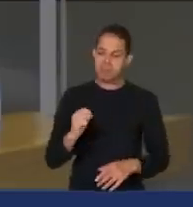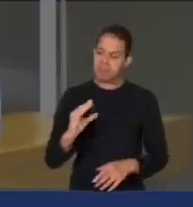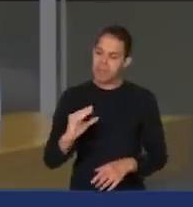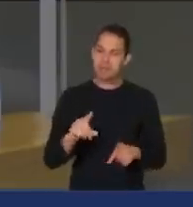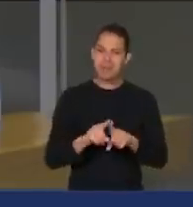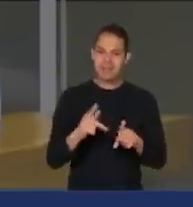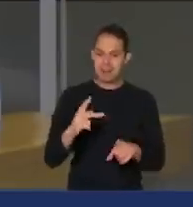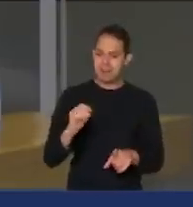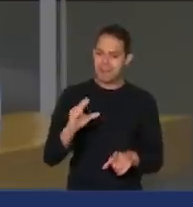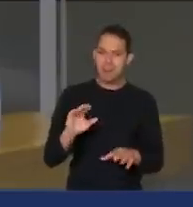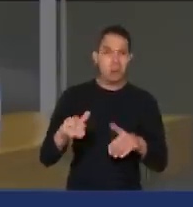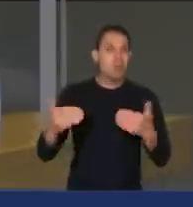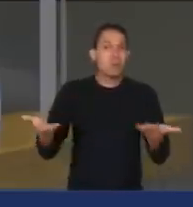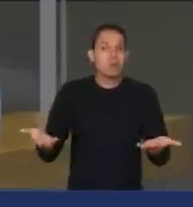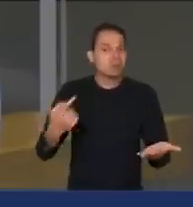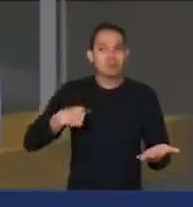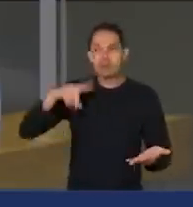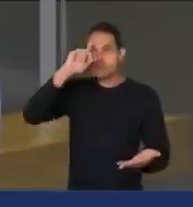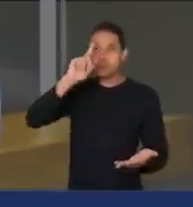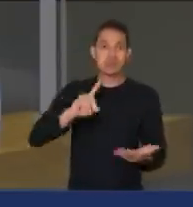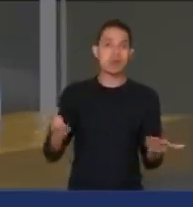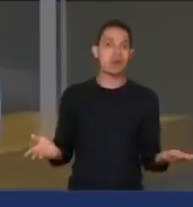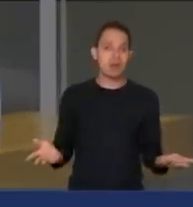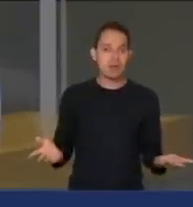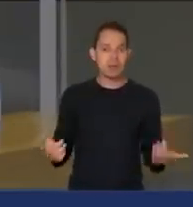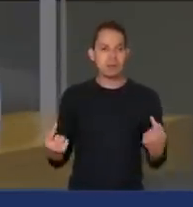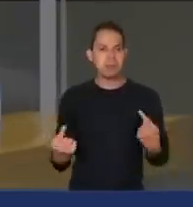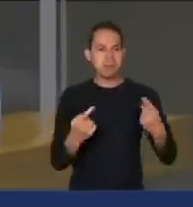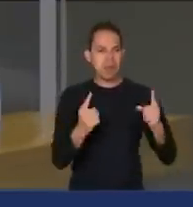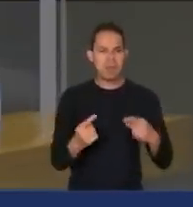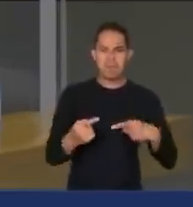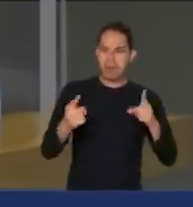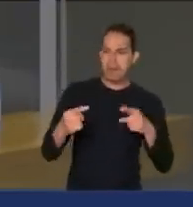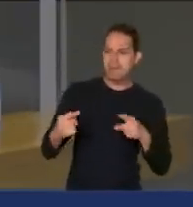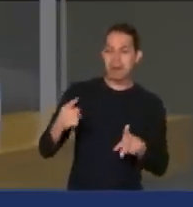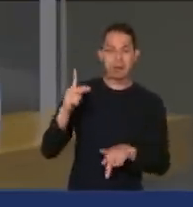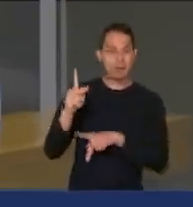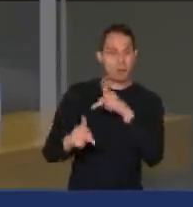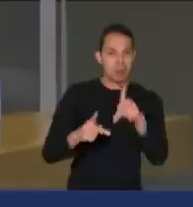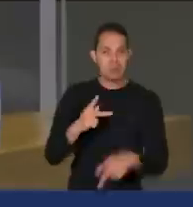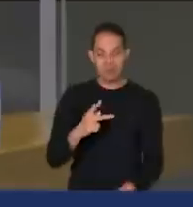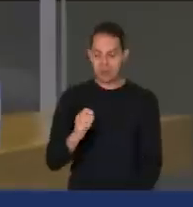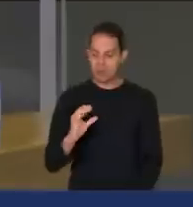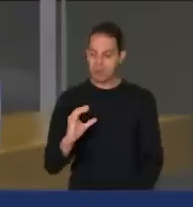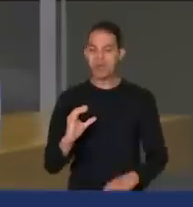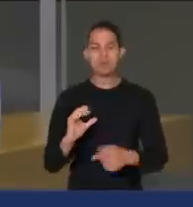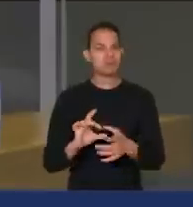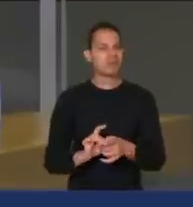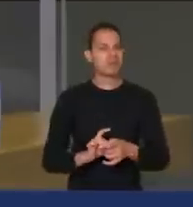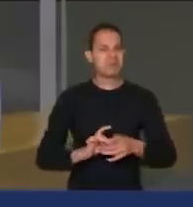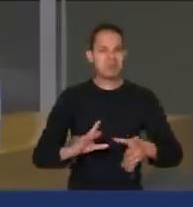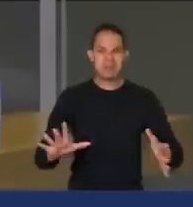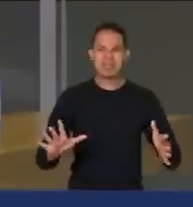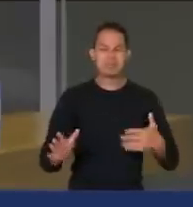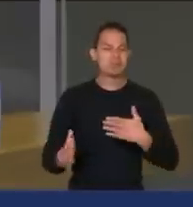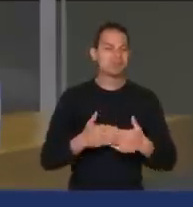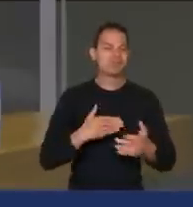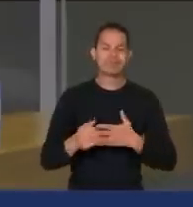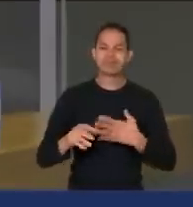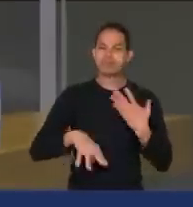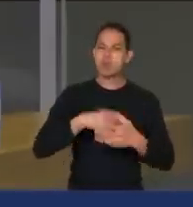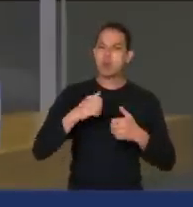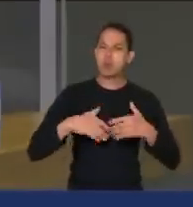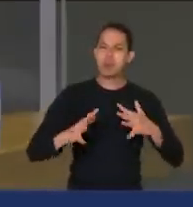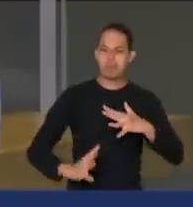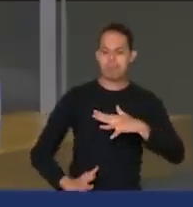ser votada. Ou seja, é um absoluto escárnio com a população. Uma PEC que também permite e acaba de uma vez por todas com o teto